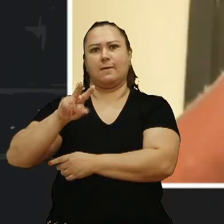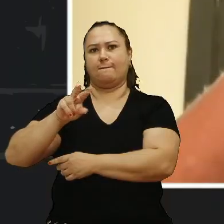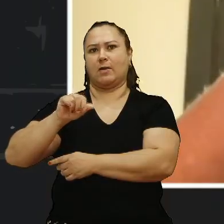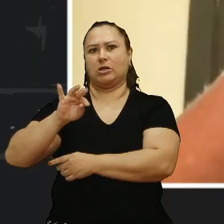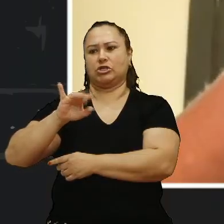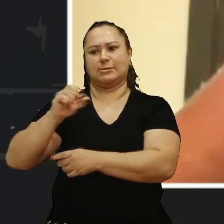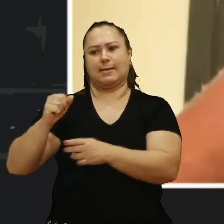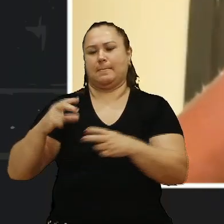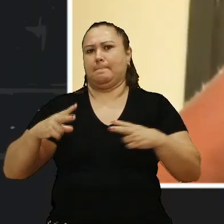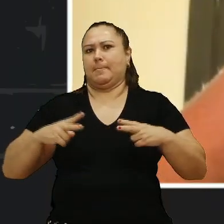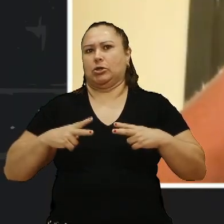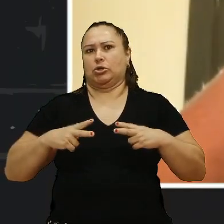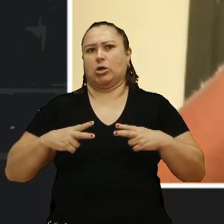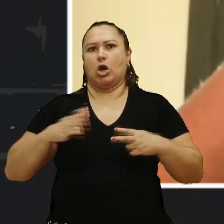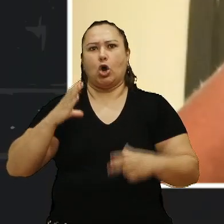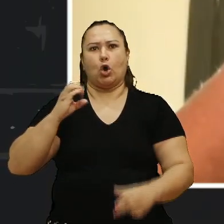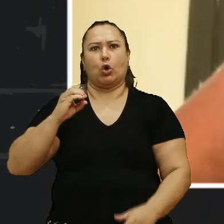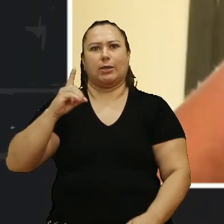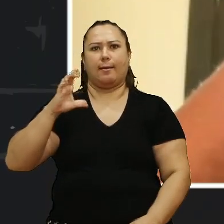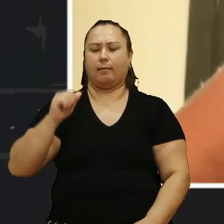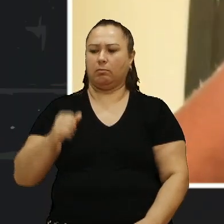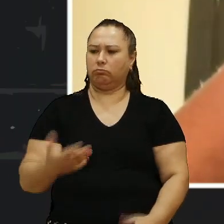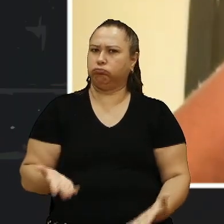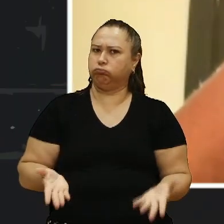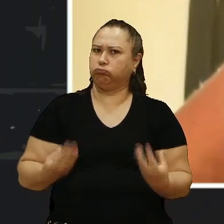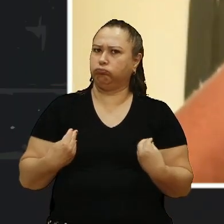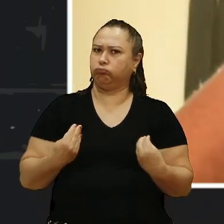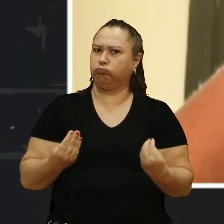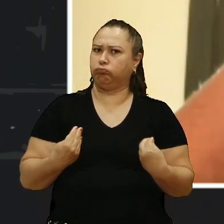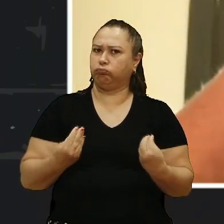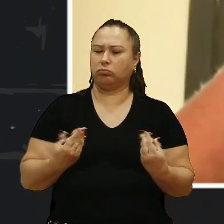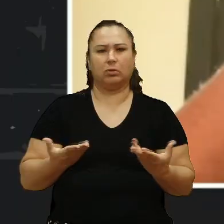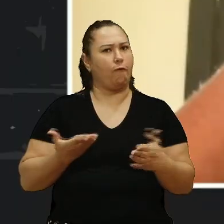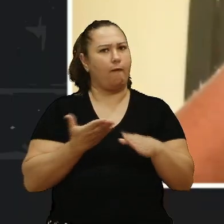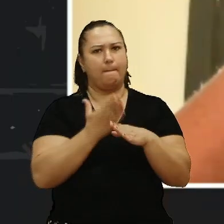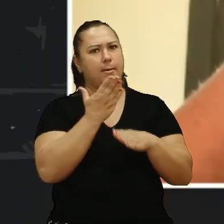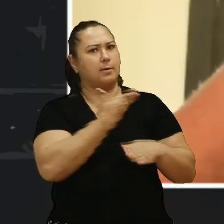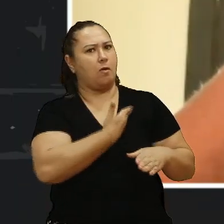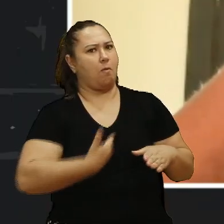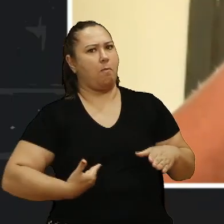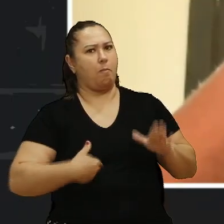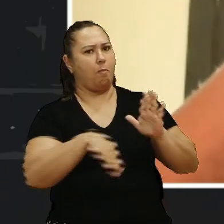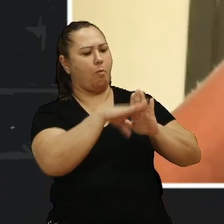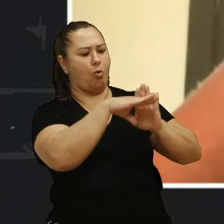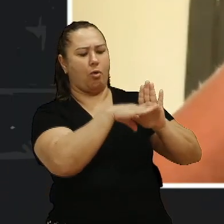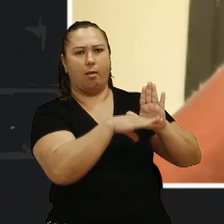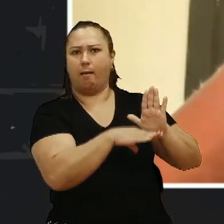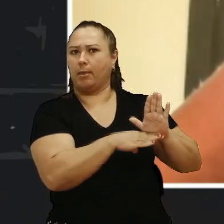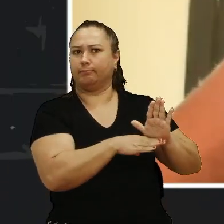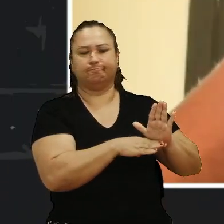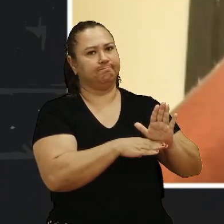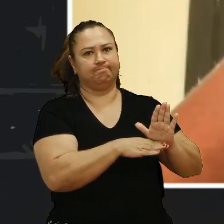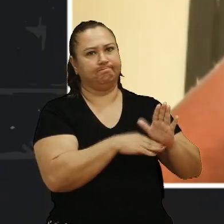não passe do programa de governo, do programa dele desses próximos anos.